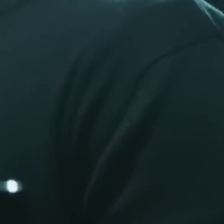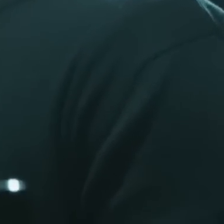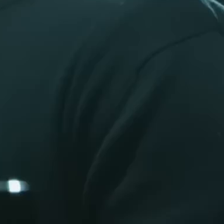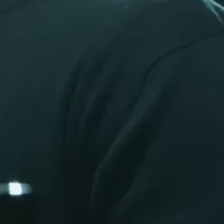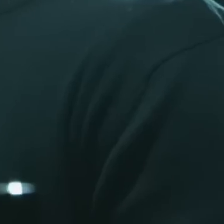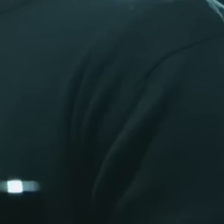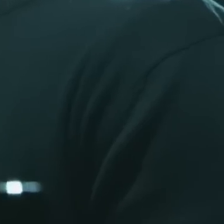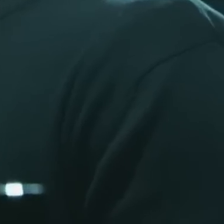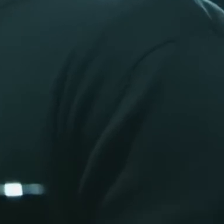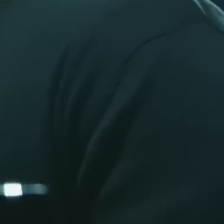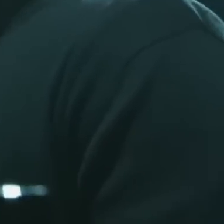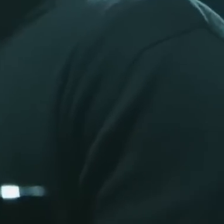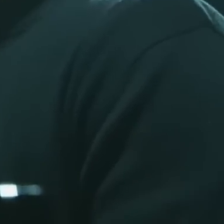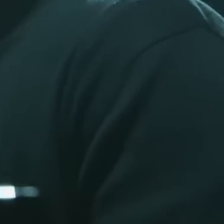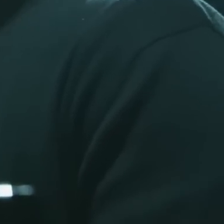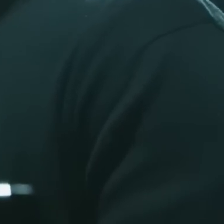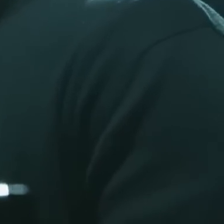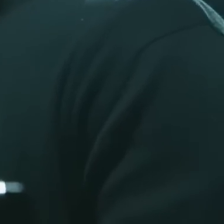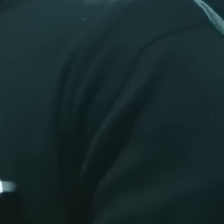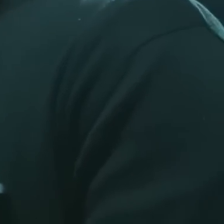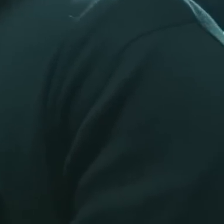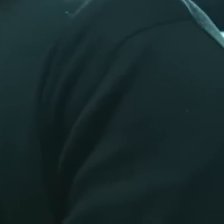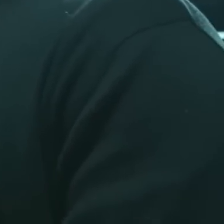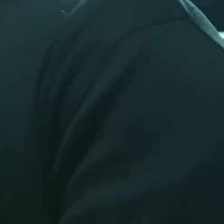Automaticamente é herdeiro de tudo.